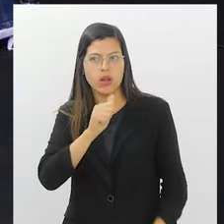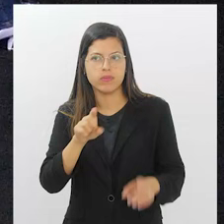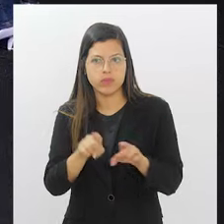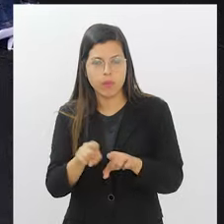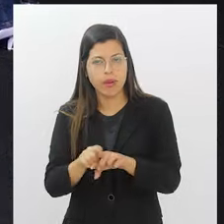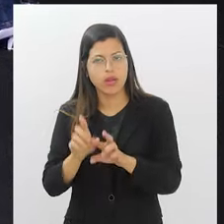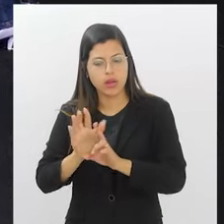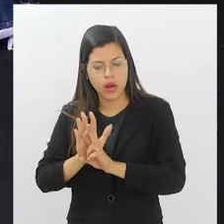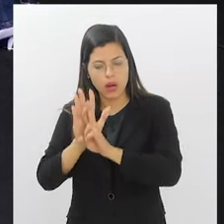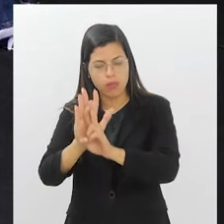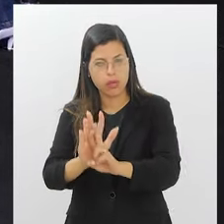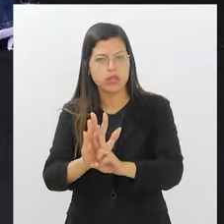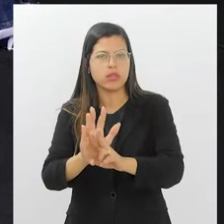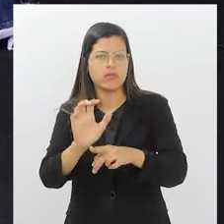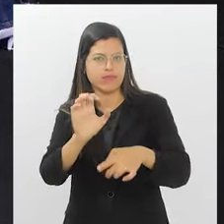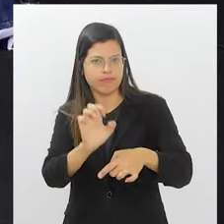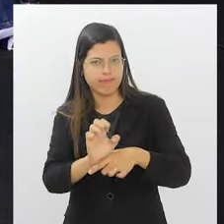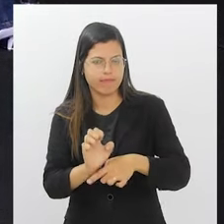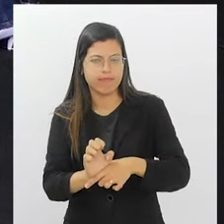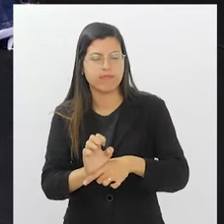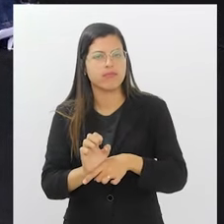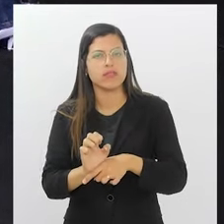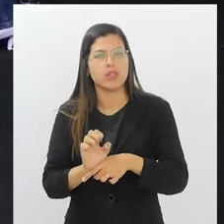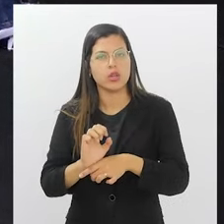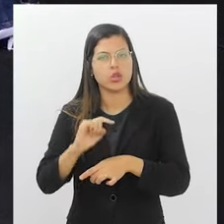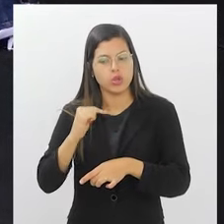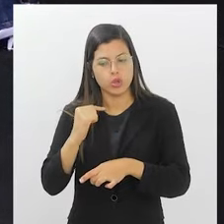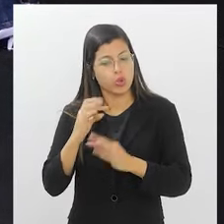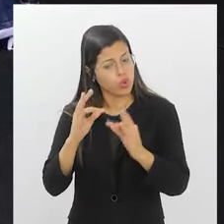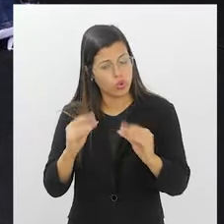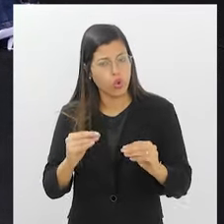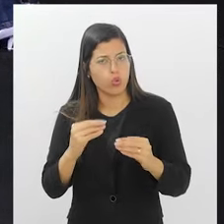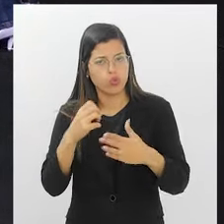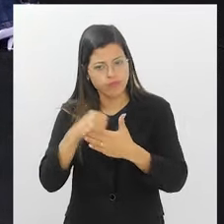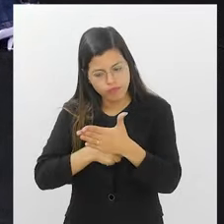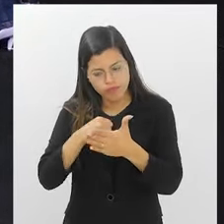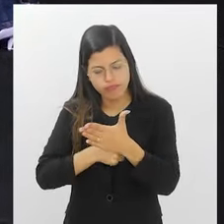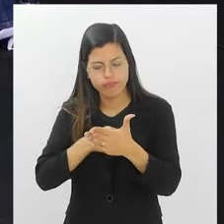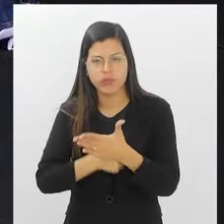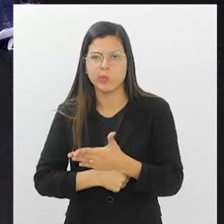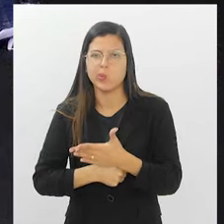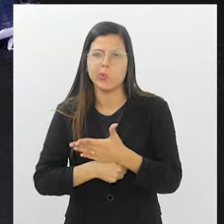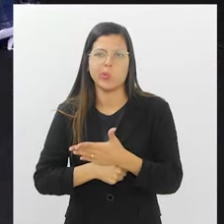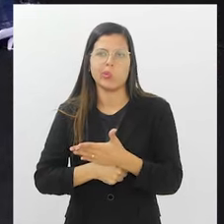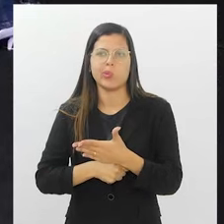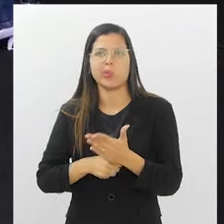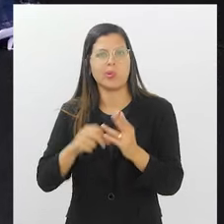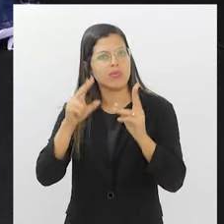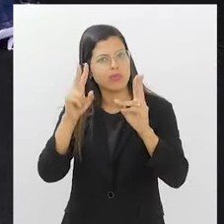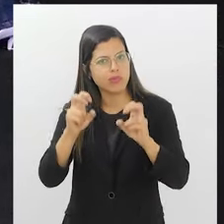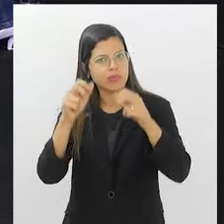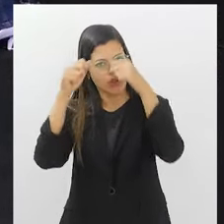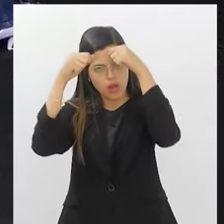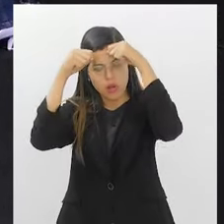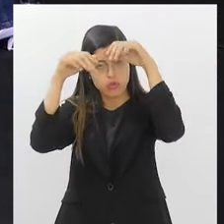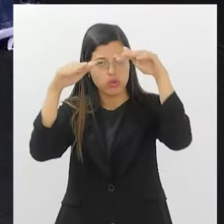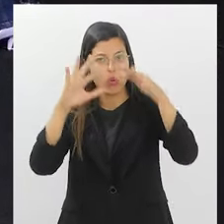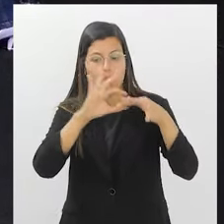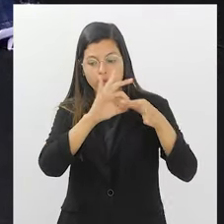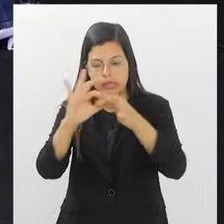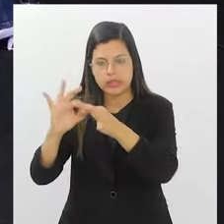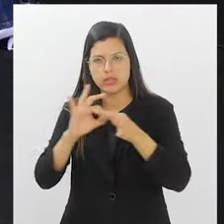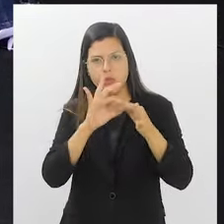que representam o nosso estado aqui e todos estão engajados na mesma causa, né, dos autistas. Estão unidos para que a gente